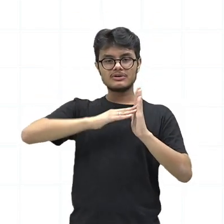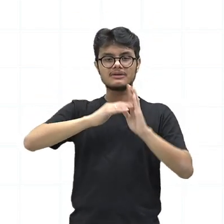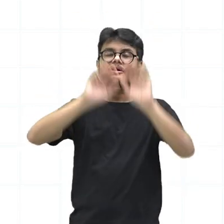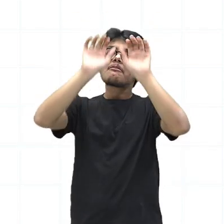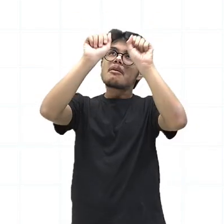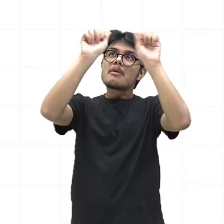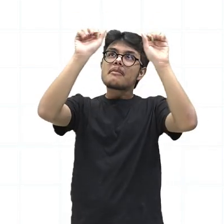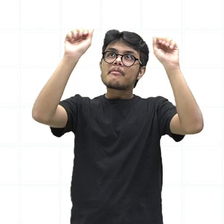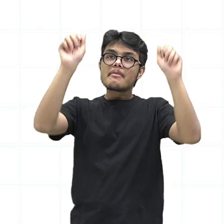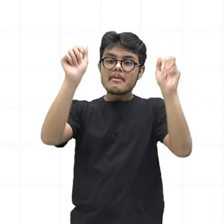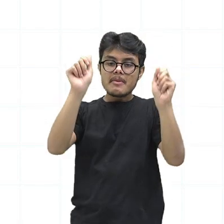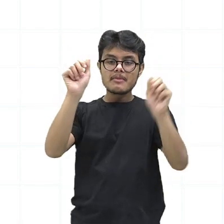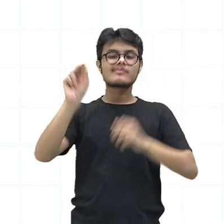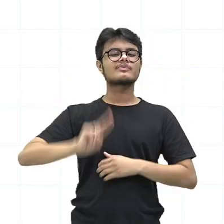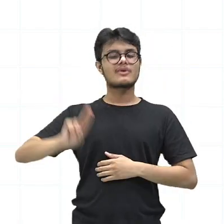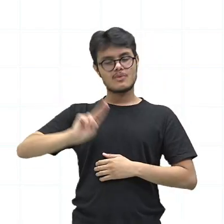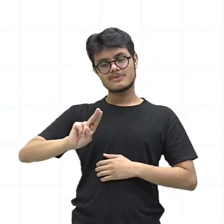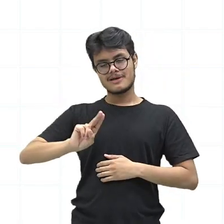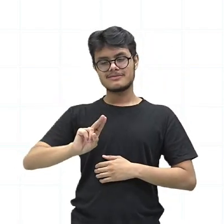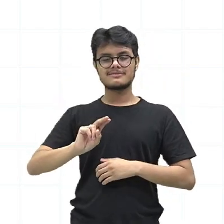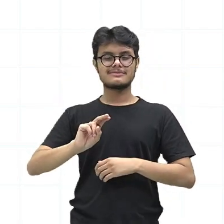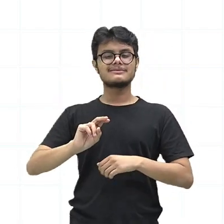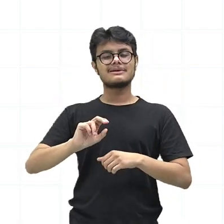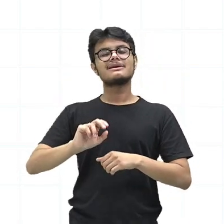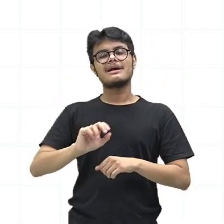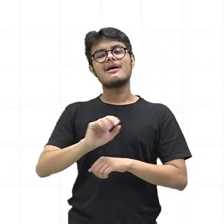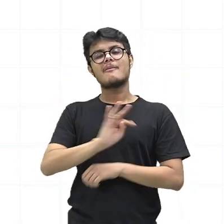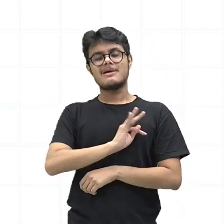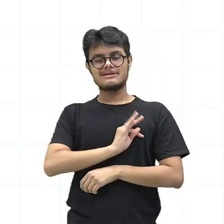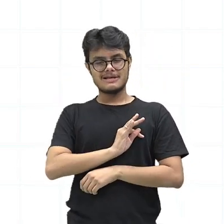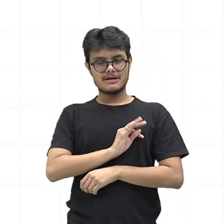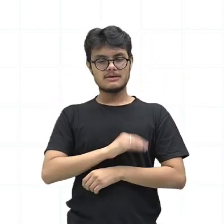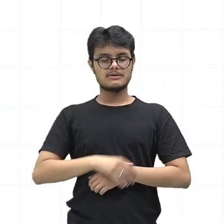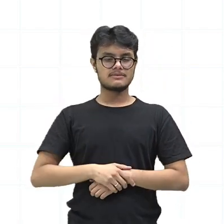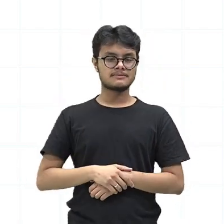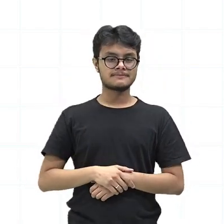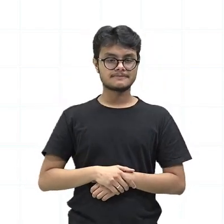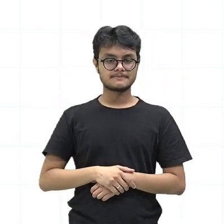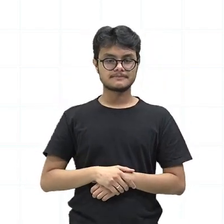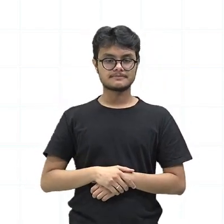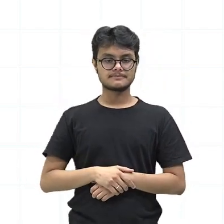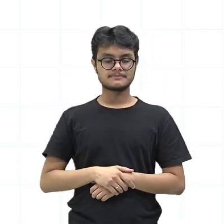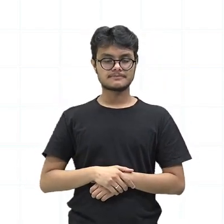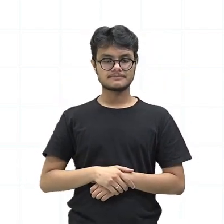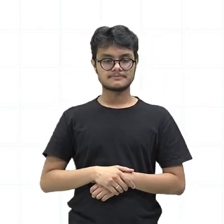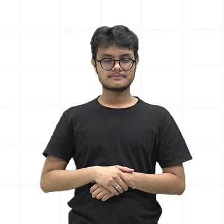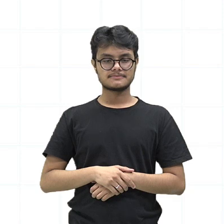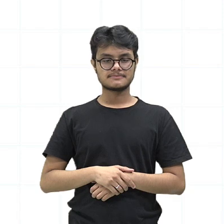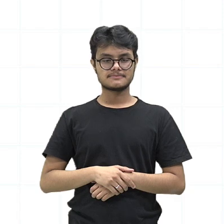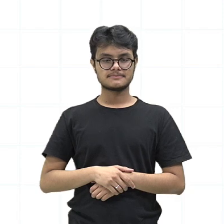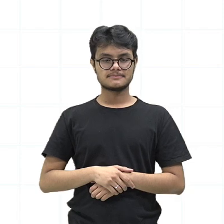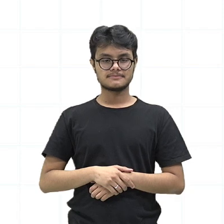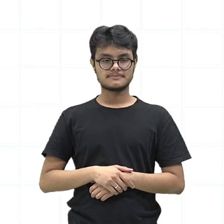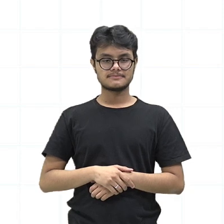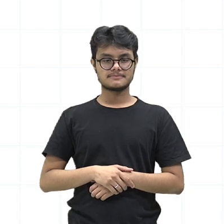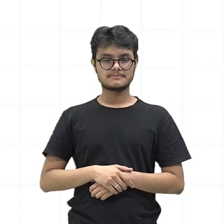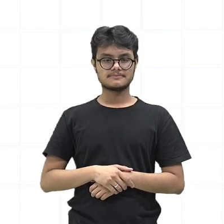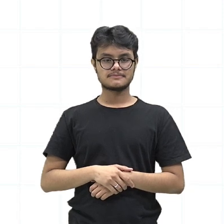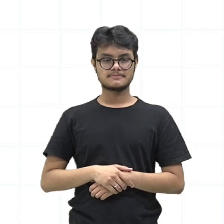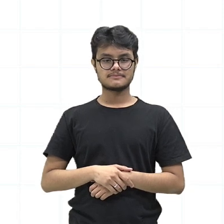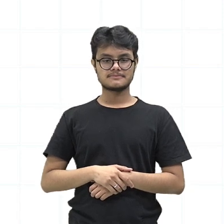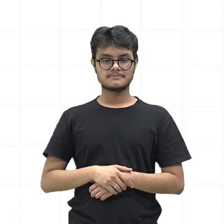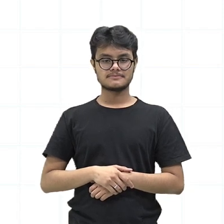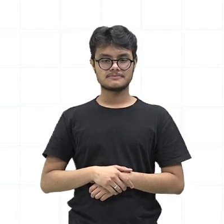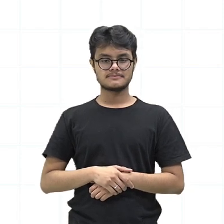foi utilizada. E ele é constituído por um extenso afresco, esse teto. Ele é concebido por Michelangelo